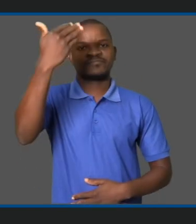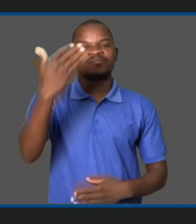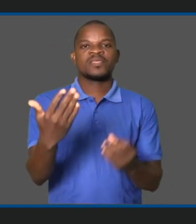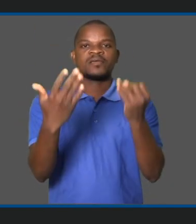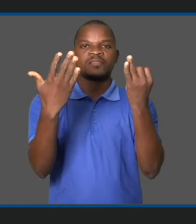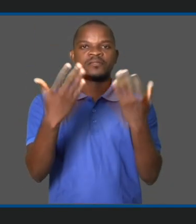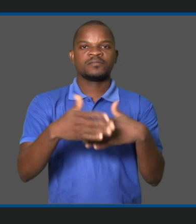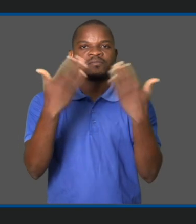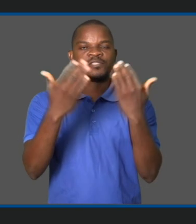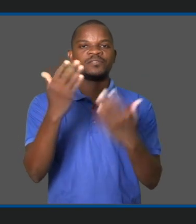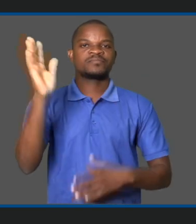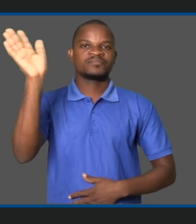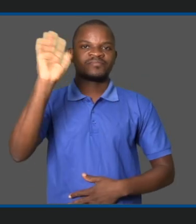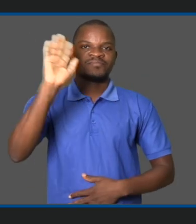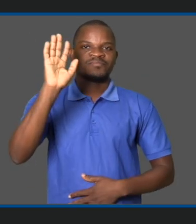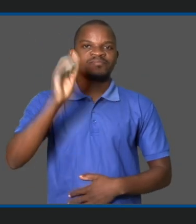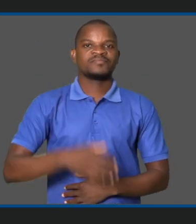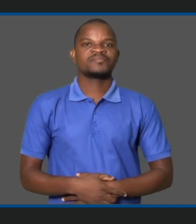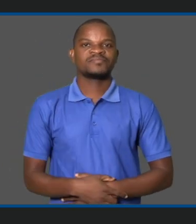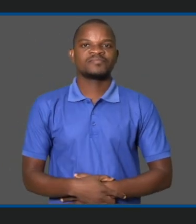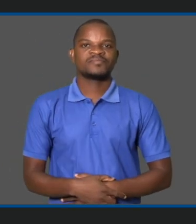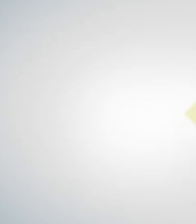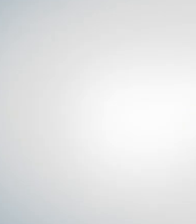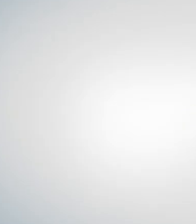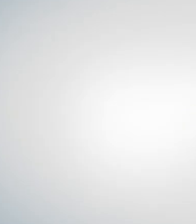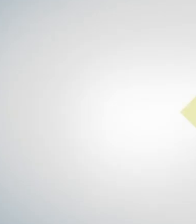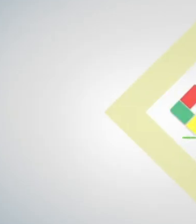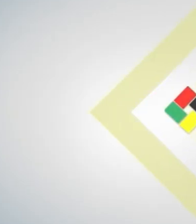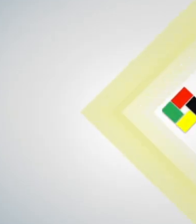voltamos daqui a sete dias. Até lá.